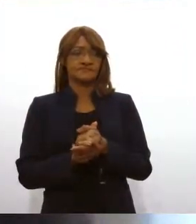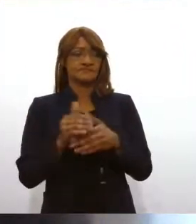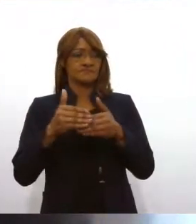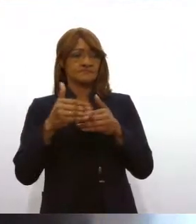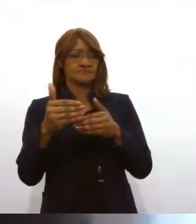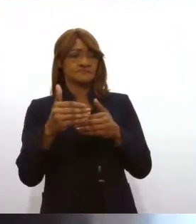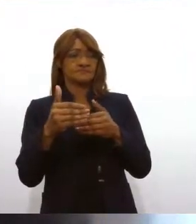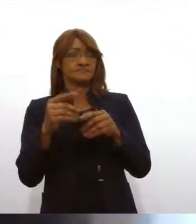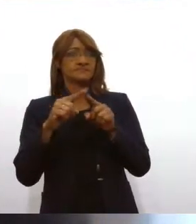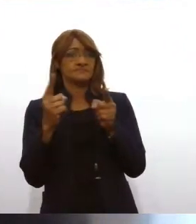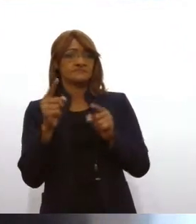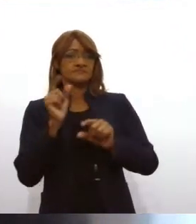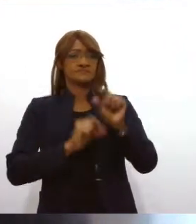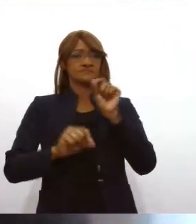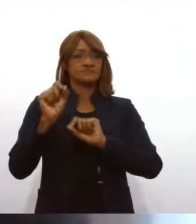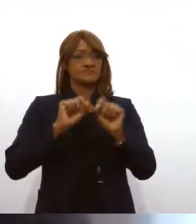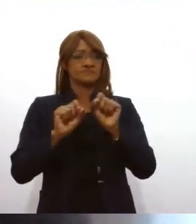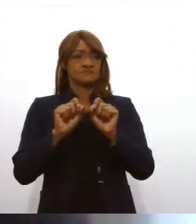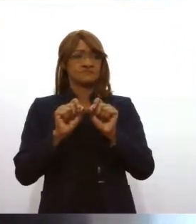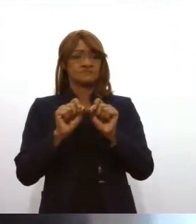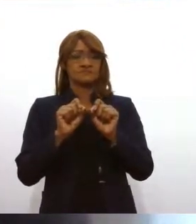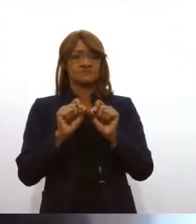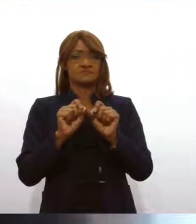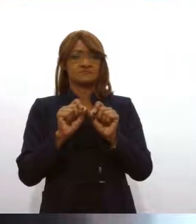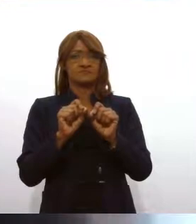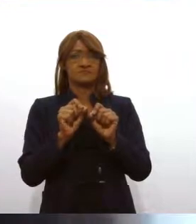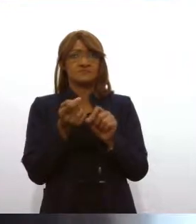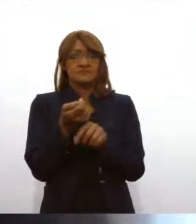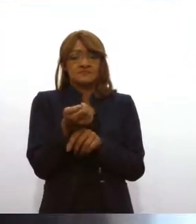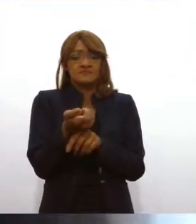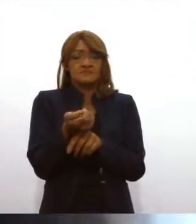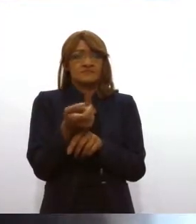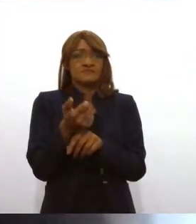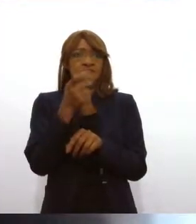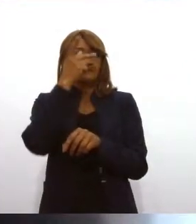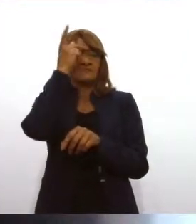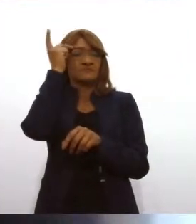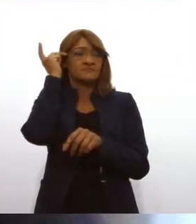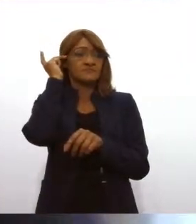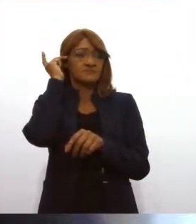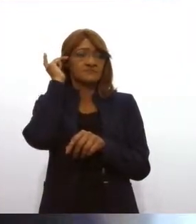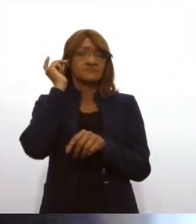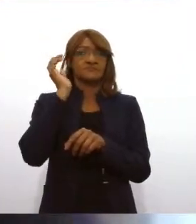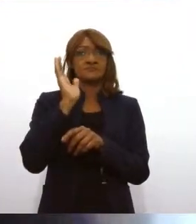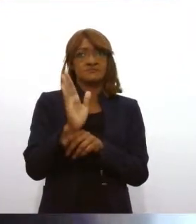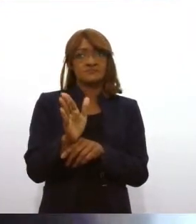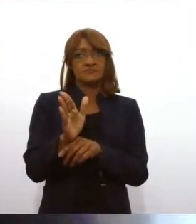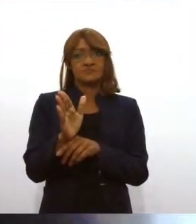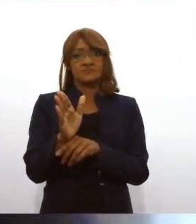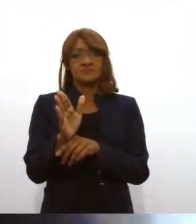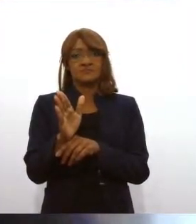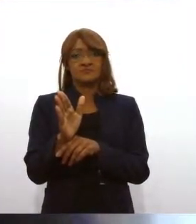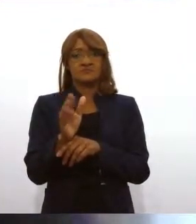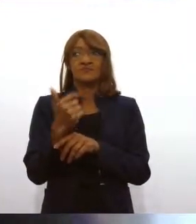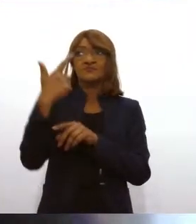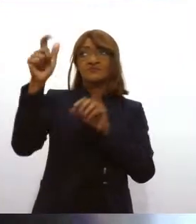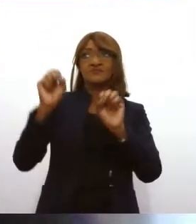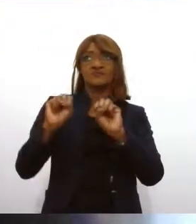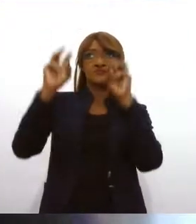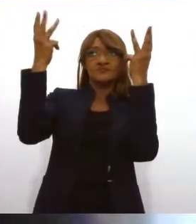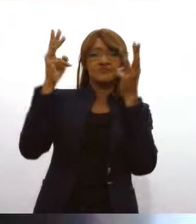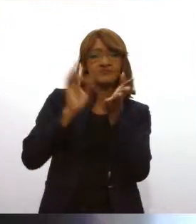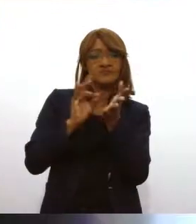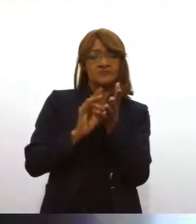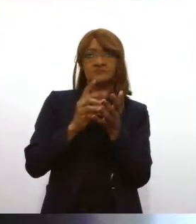aqui, assim, a retomada ela ainda é muito tímida, né? Muito gradual, como tem que ser. Então, os grandes eventos realmente não podem